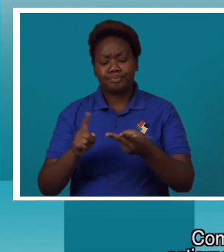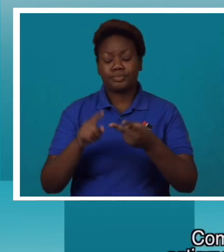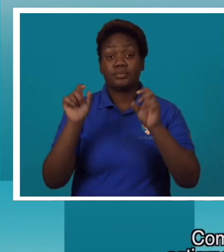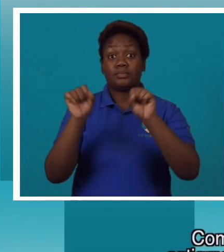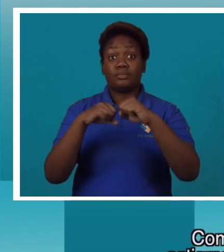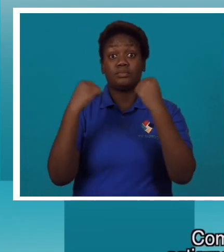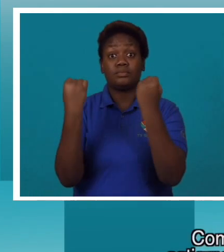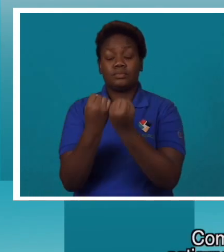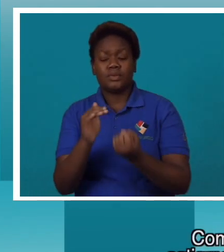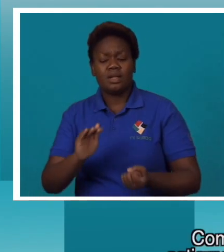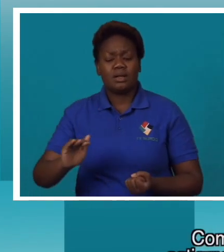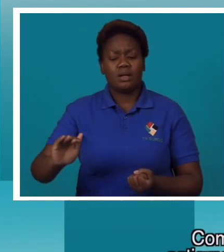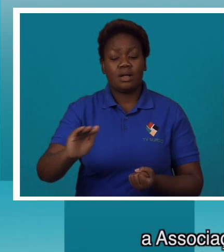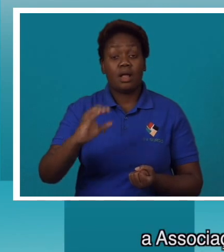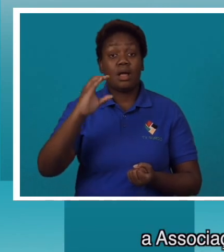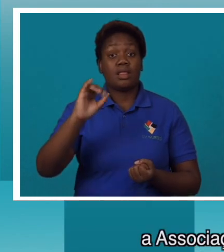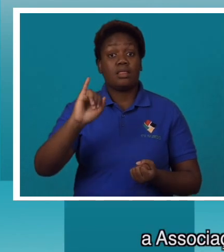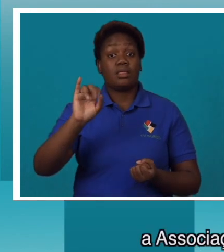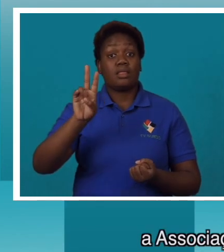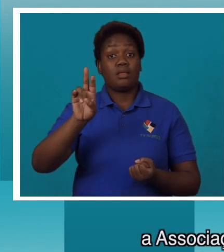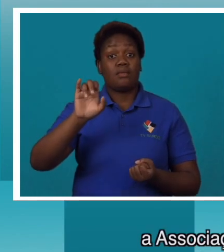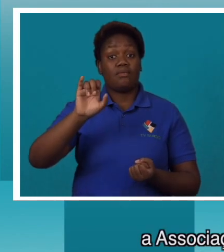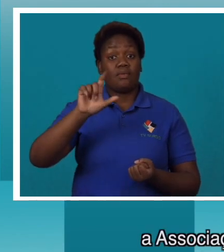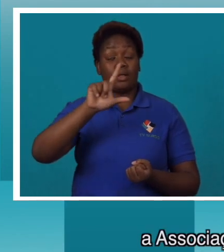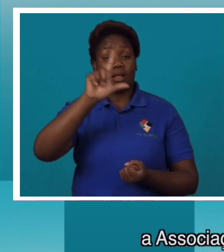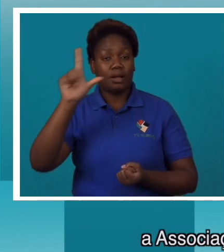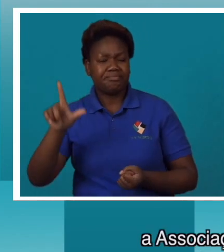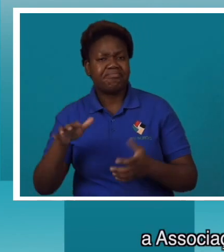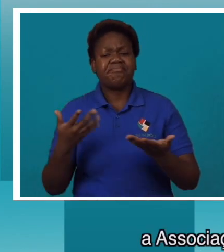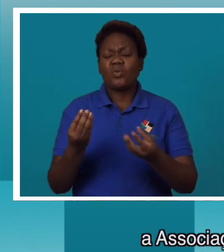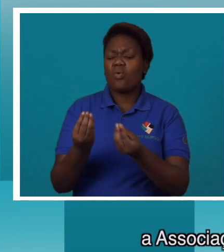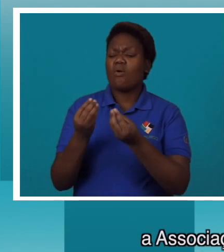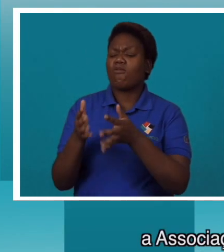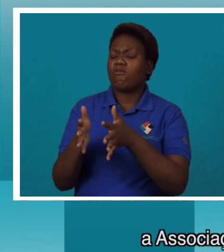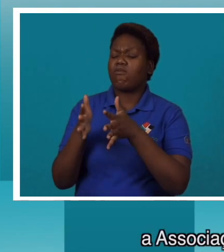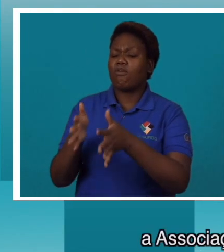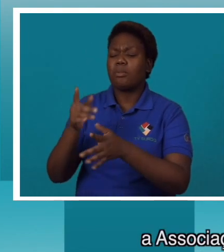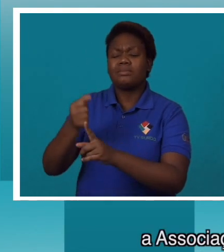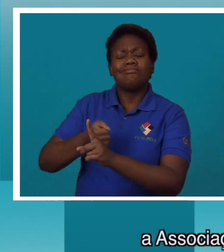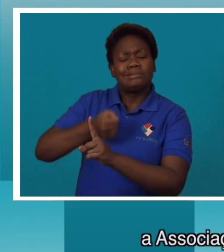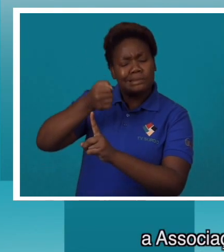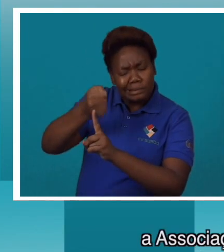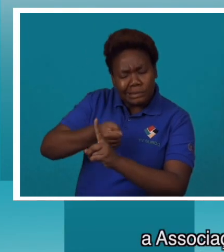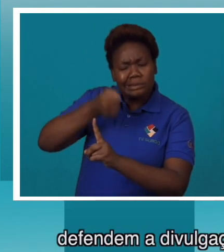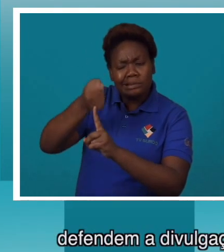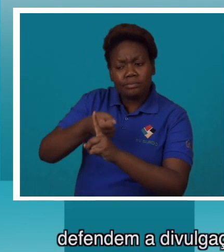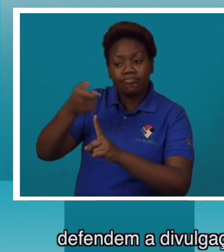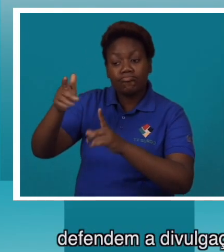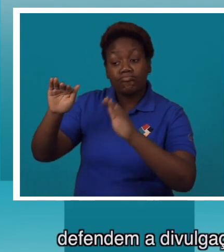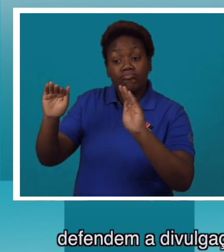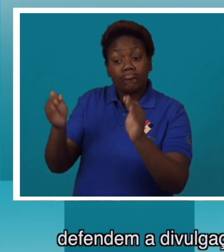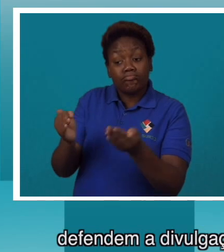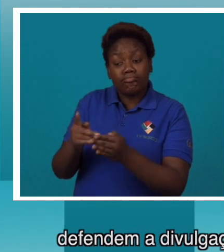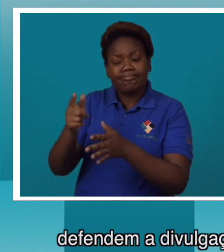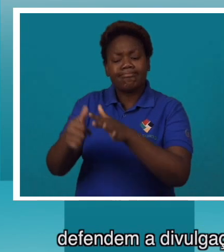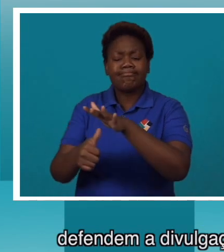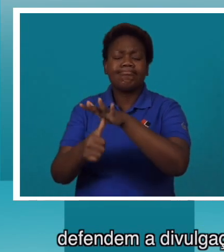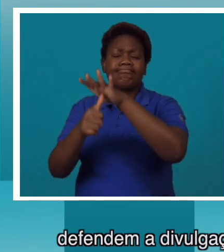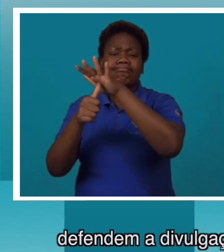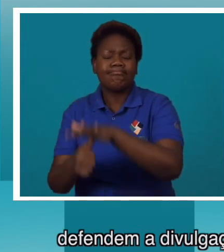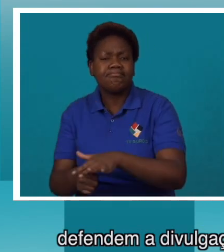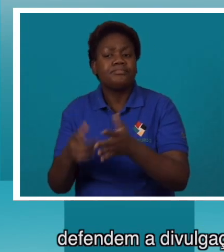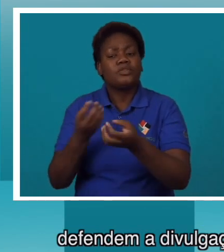estigmatização da pessoa autista a Associação Moçambicana do Autismo e Sociedade Civil defendem a divulgação de